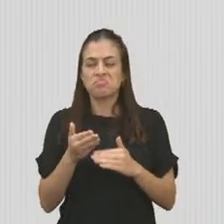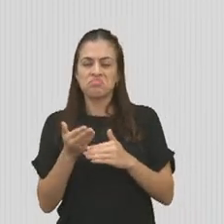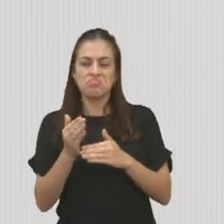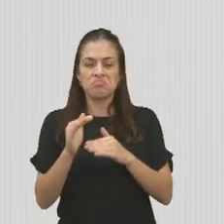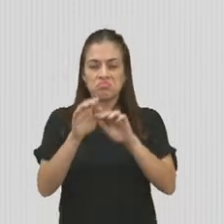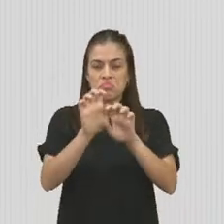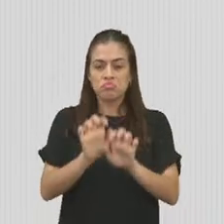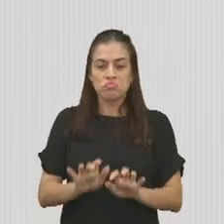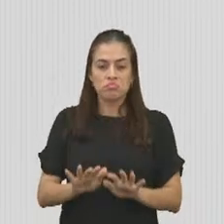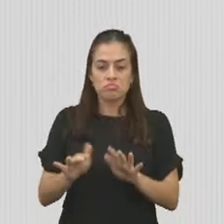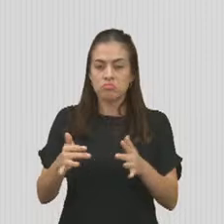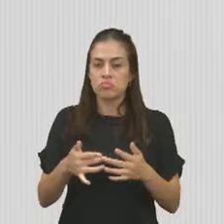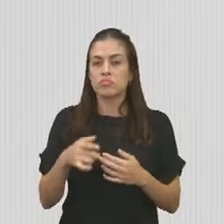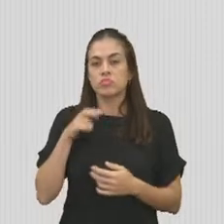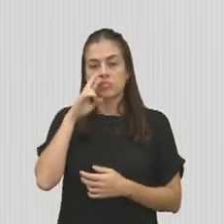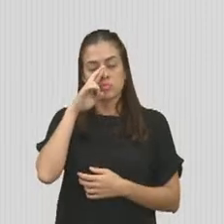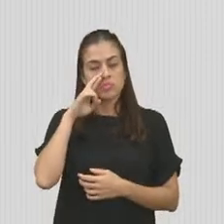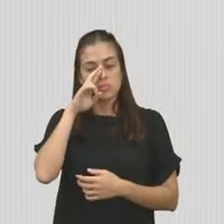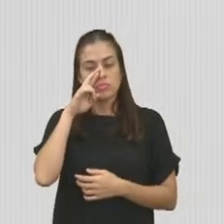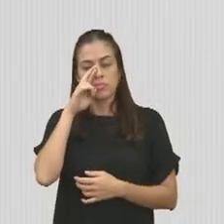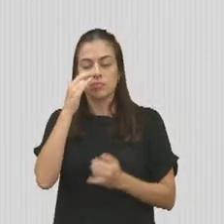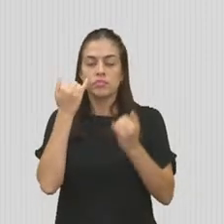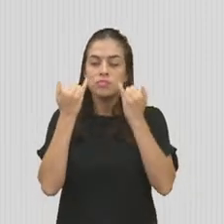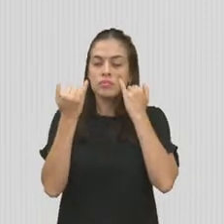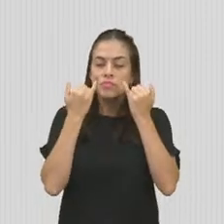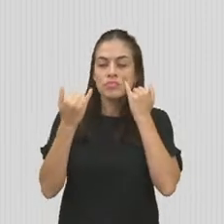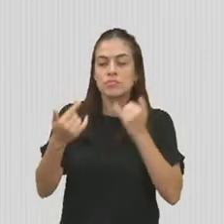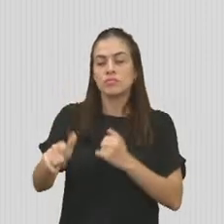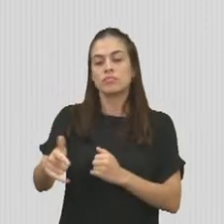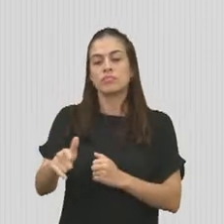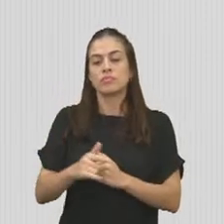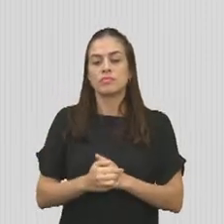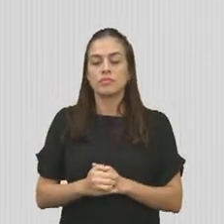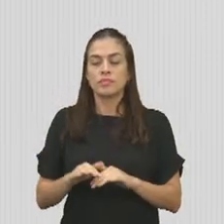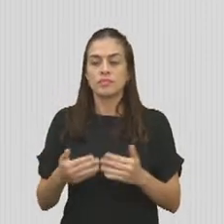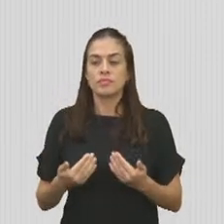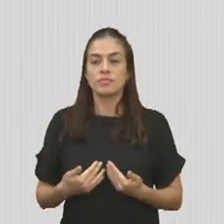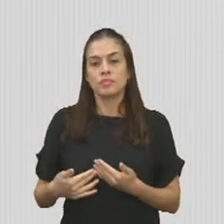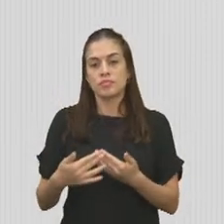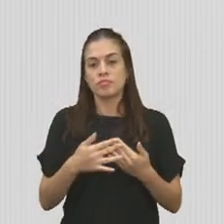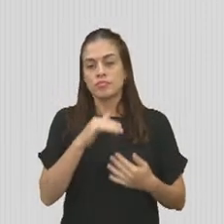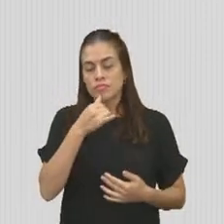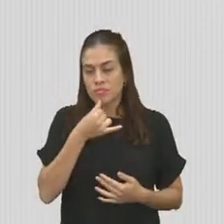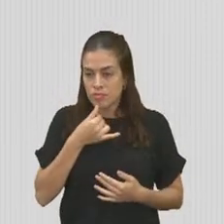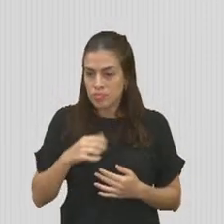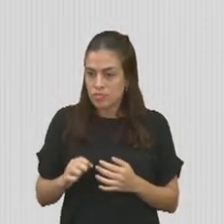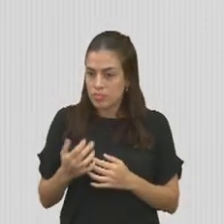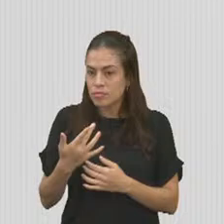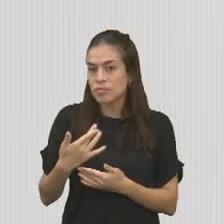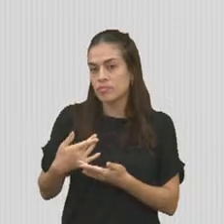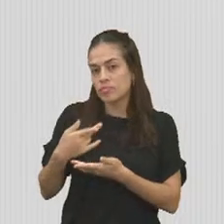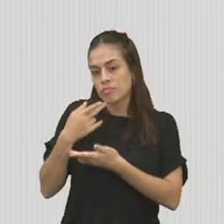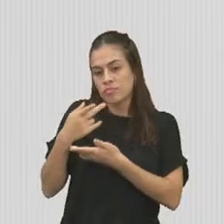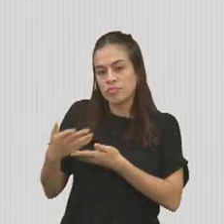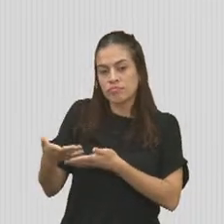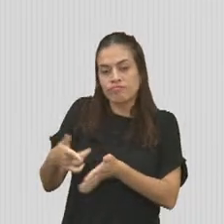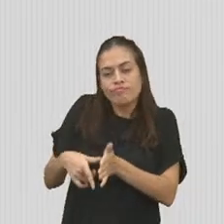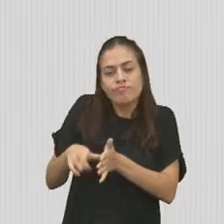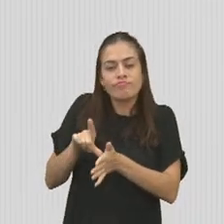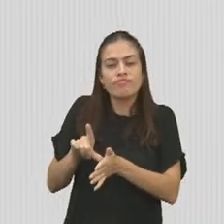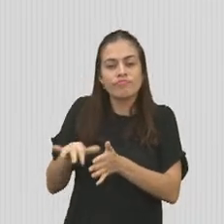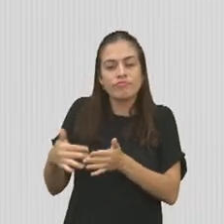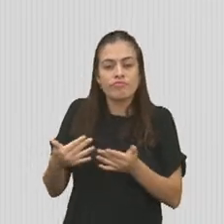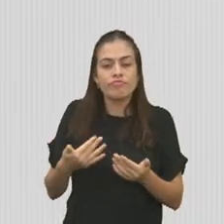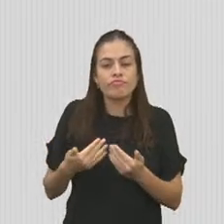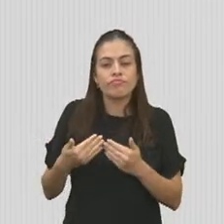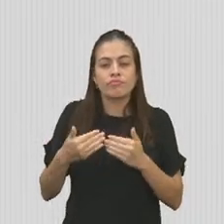baseia em evidências, a gente tem risco de espalhar desinformação, que inclusive é o que lamentavelmente aconteceu aqui em algumas falas anteriores, mas a gente